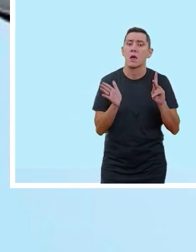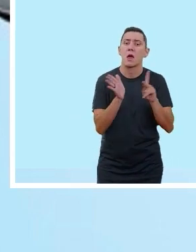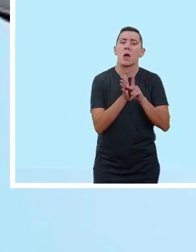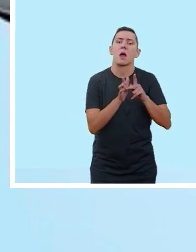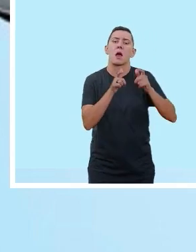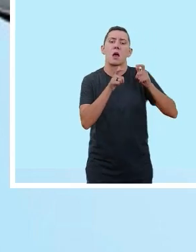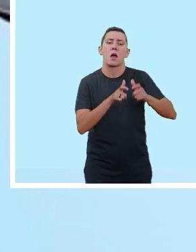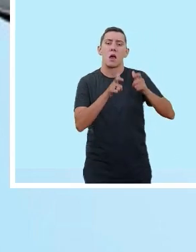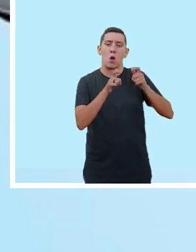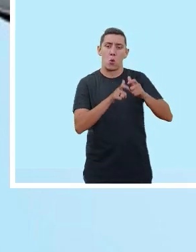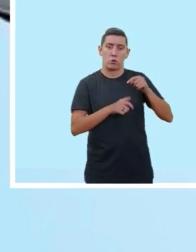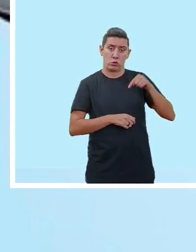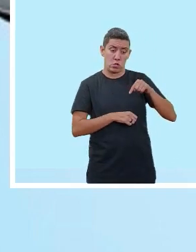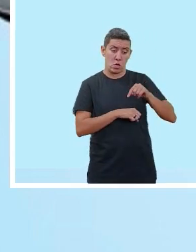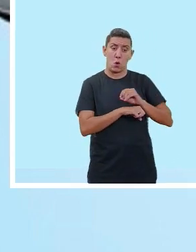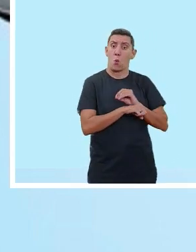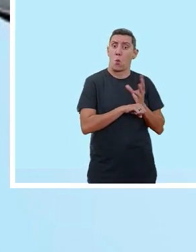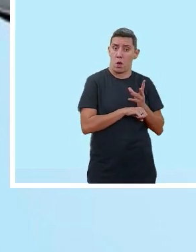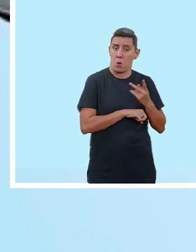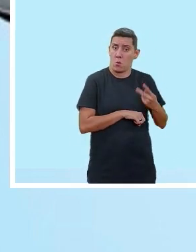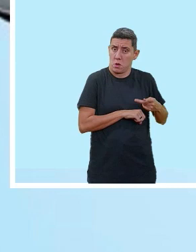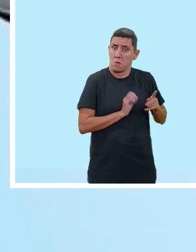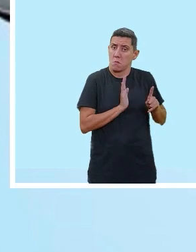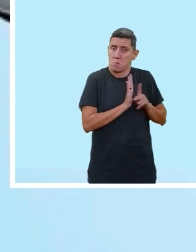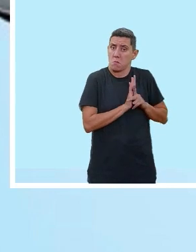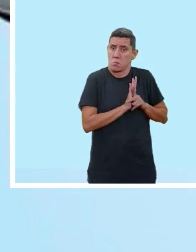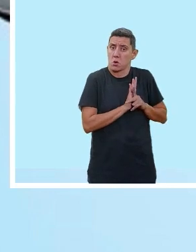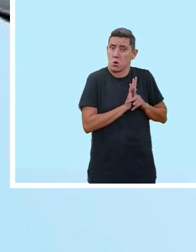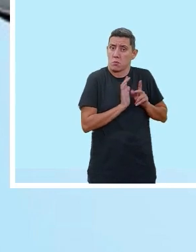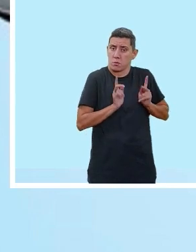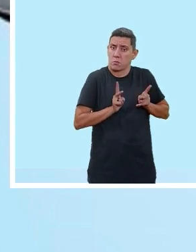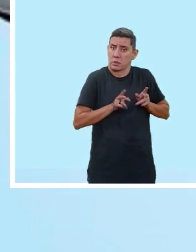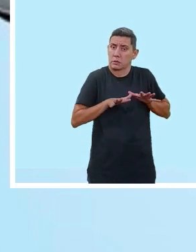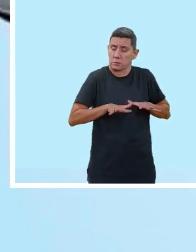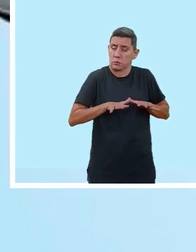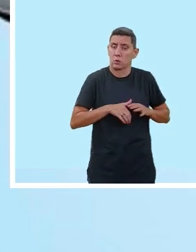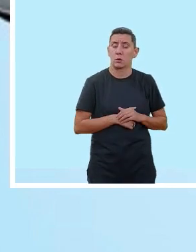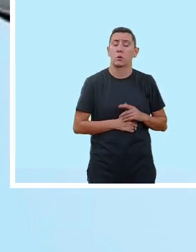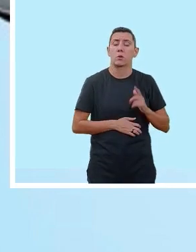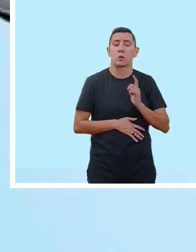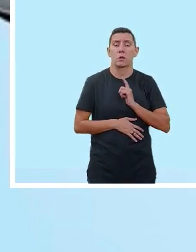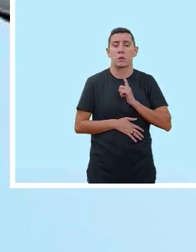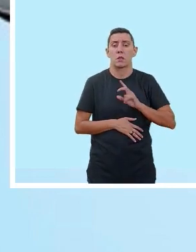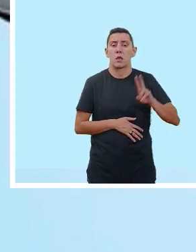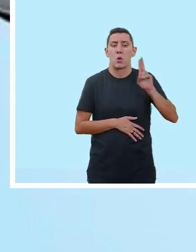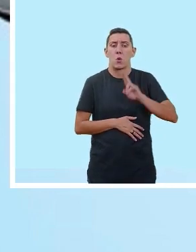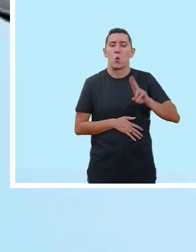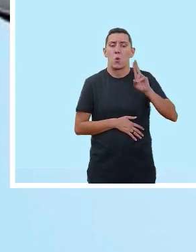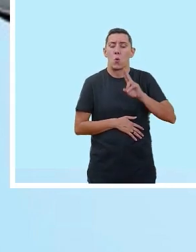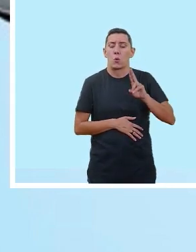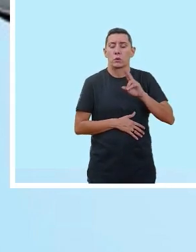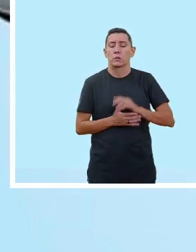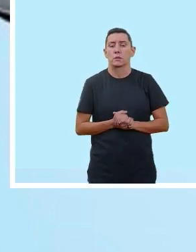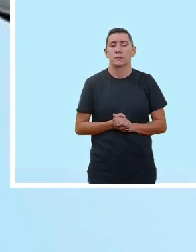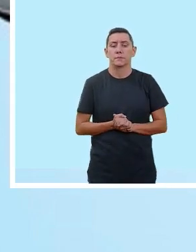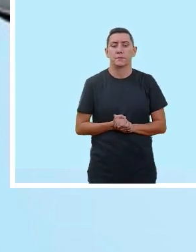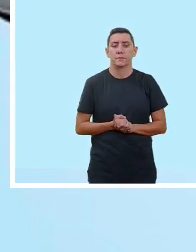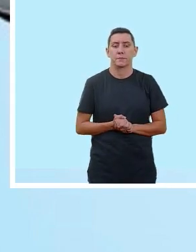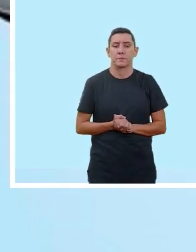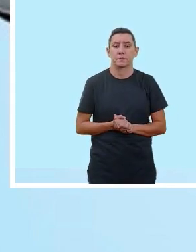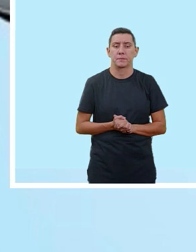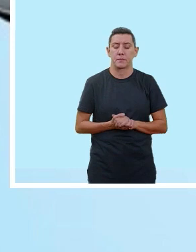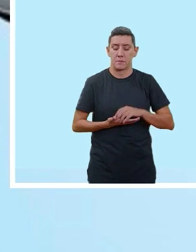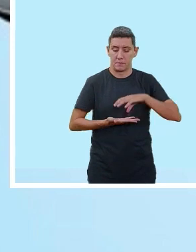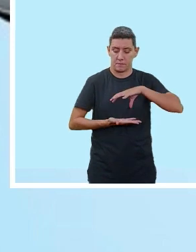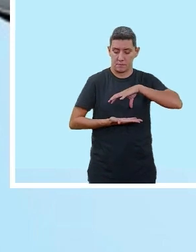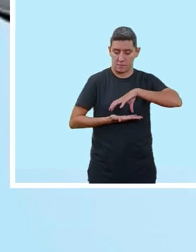da Huawei, né? Então, assim, aqui a gente tem a utilização de fontes, o sistema de